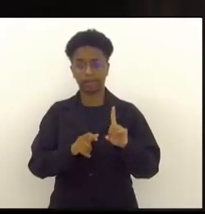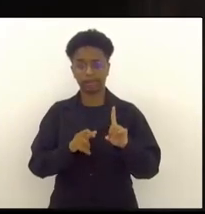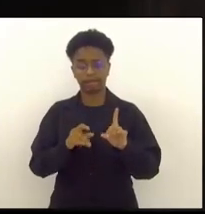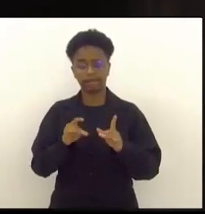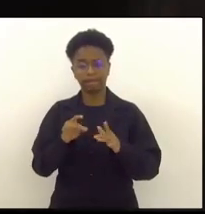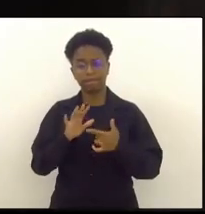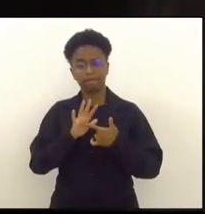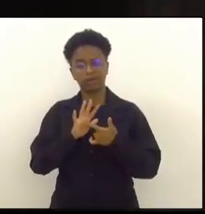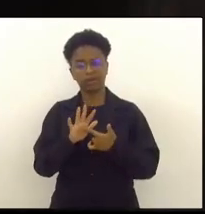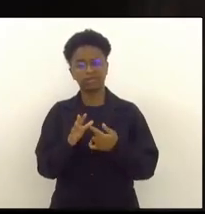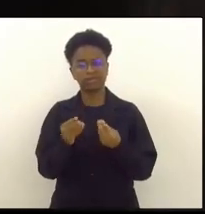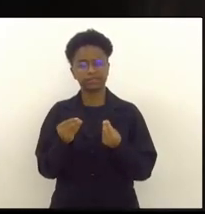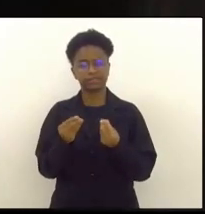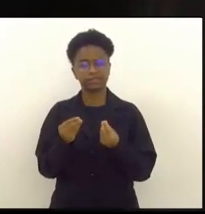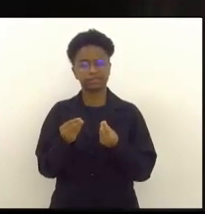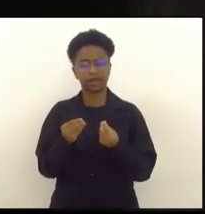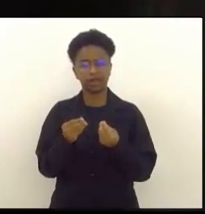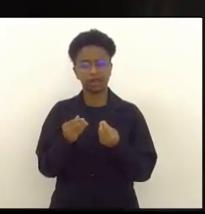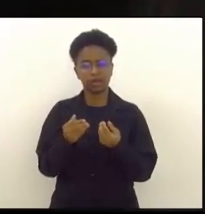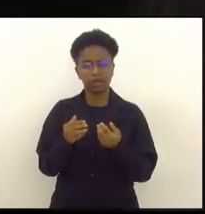transmite